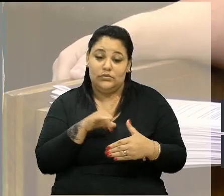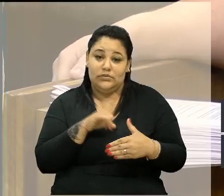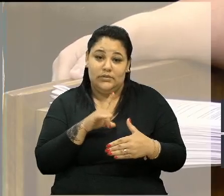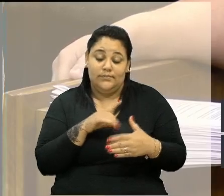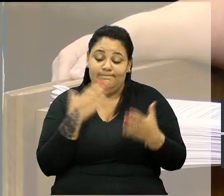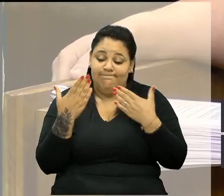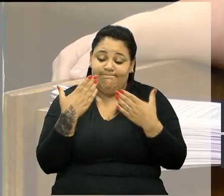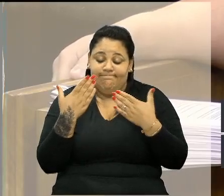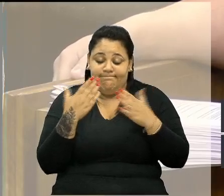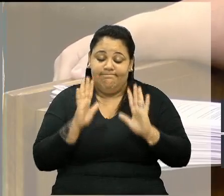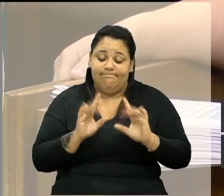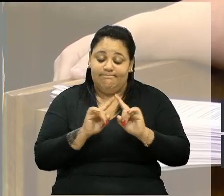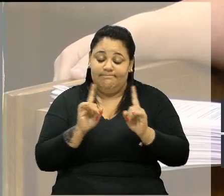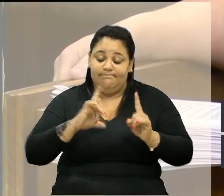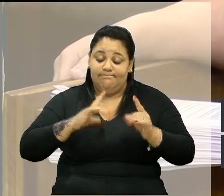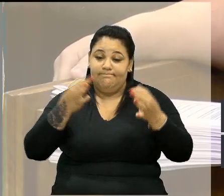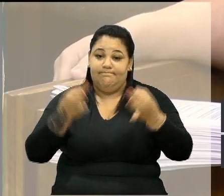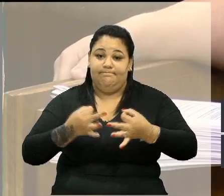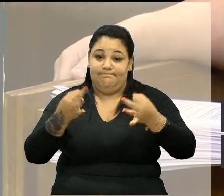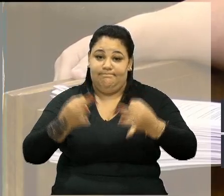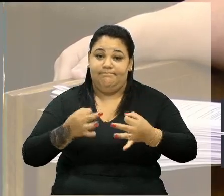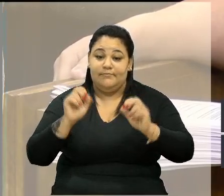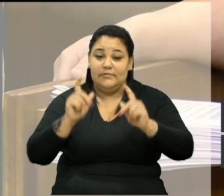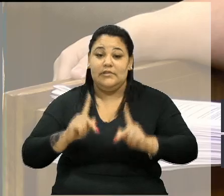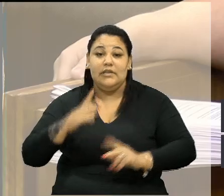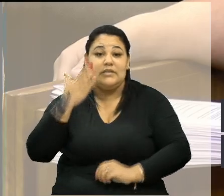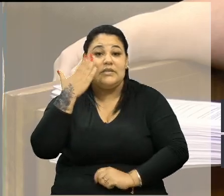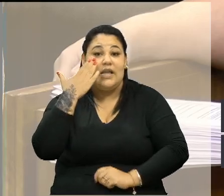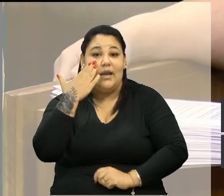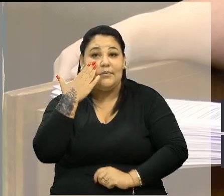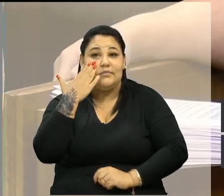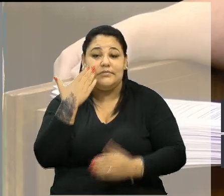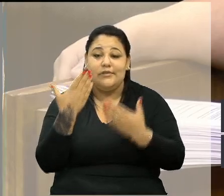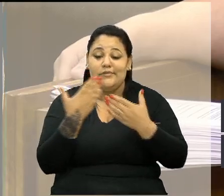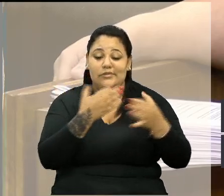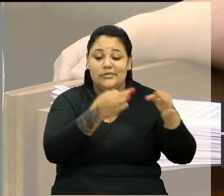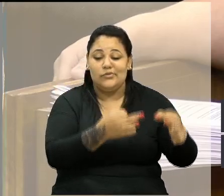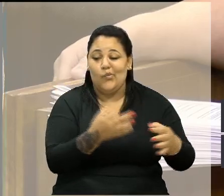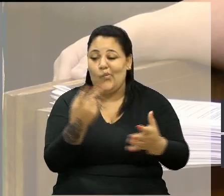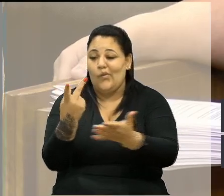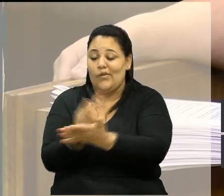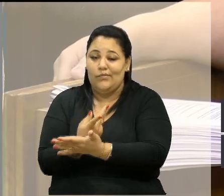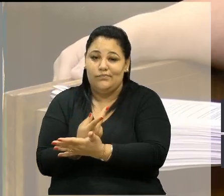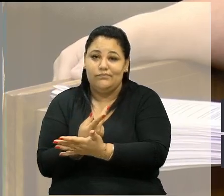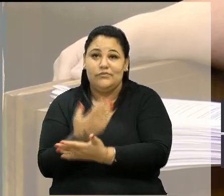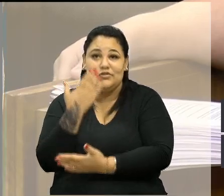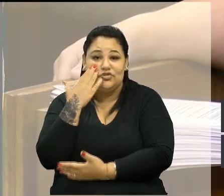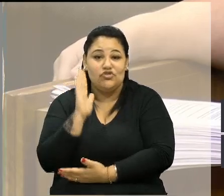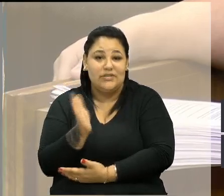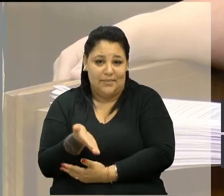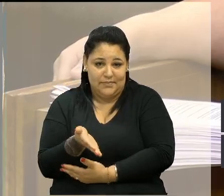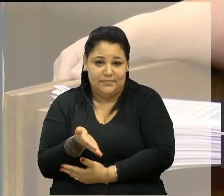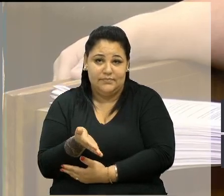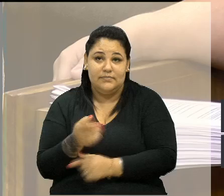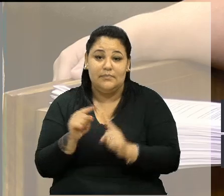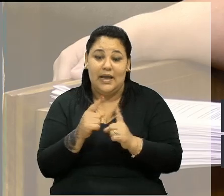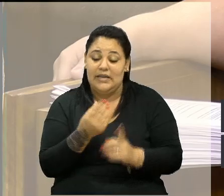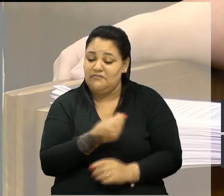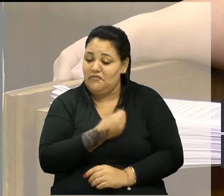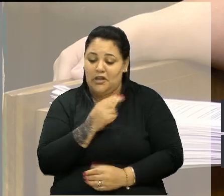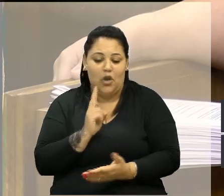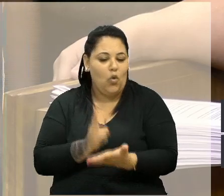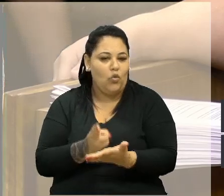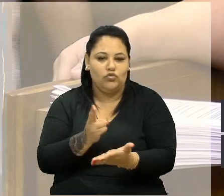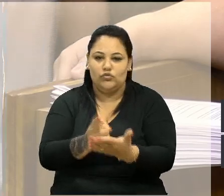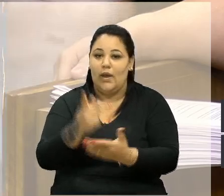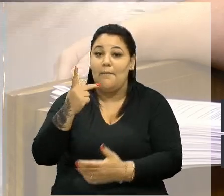tenho certeza absoluta, né, que sabe talvez no que acertou, no que errou, enfim. Mas vida que segue, a